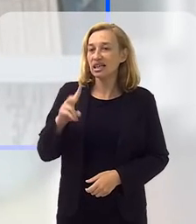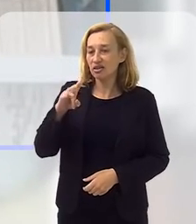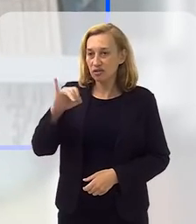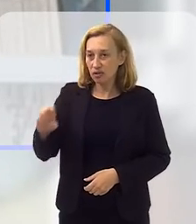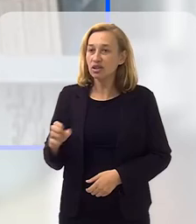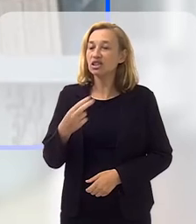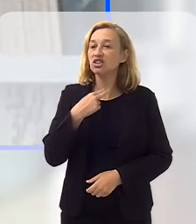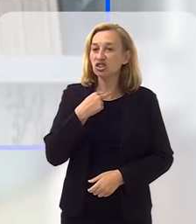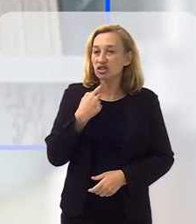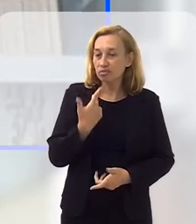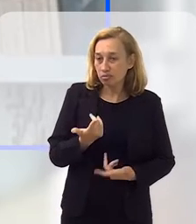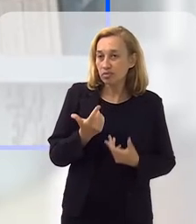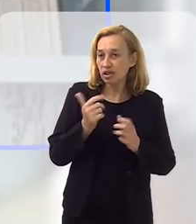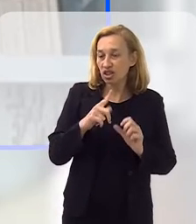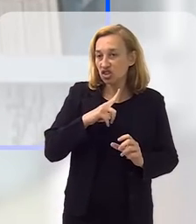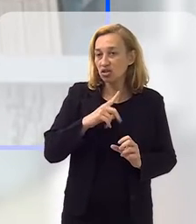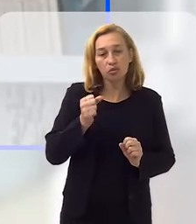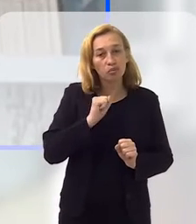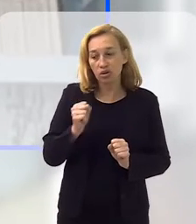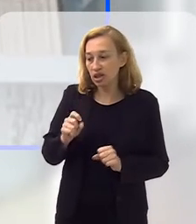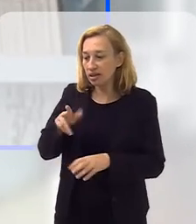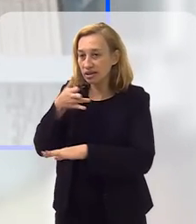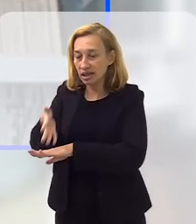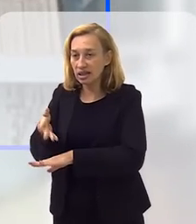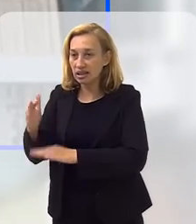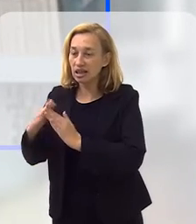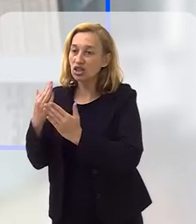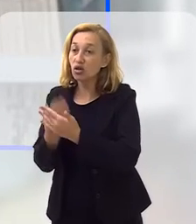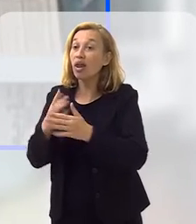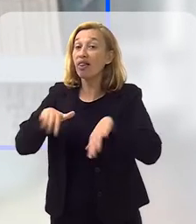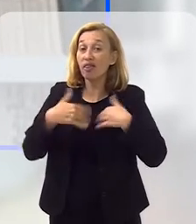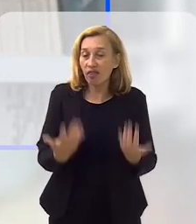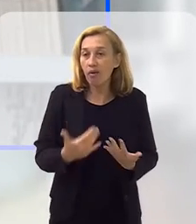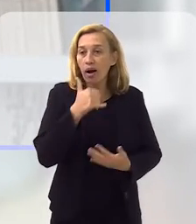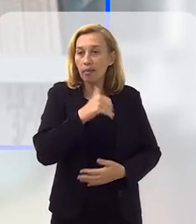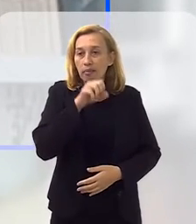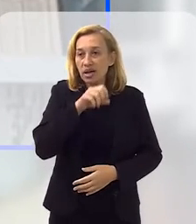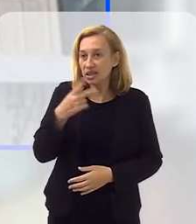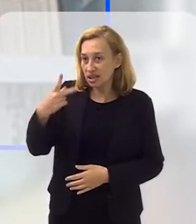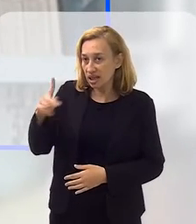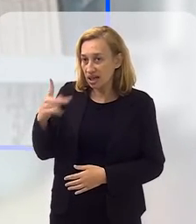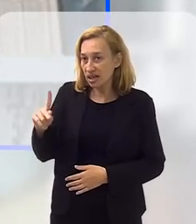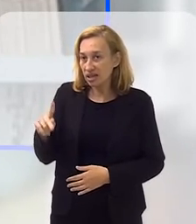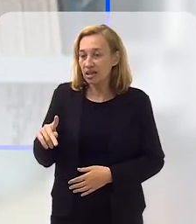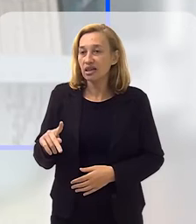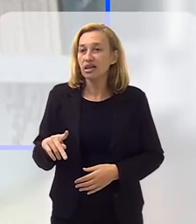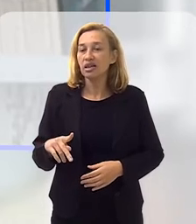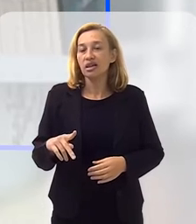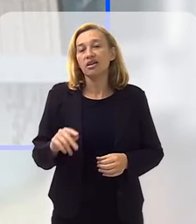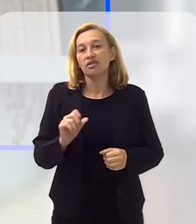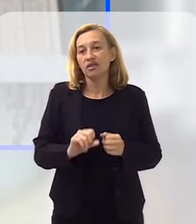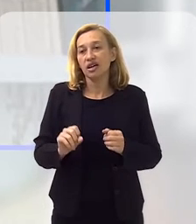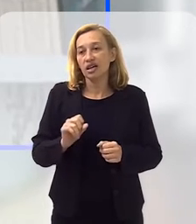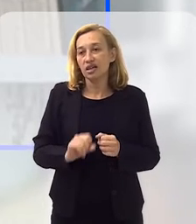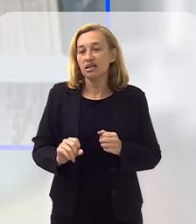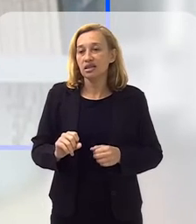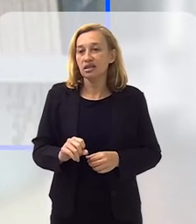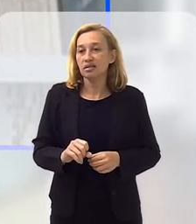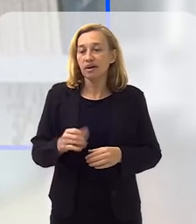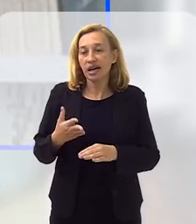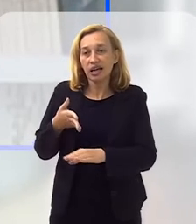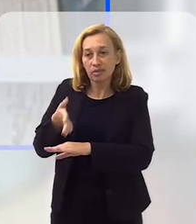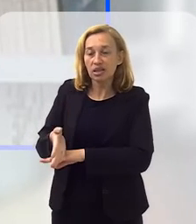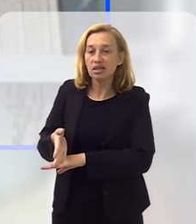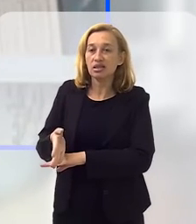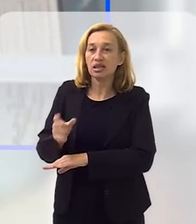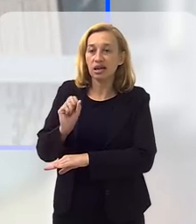que Dona Ivone tinha ainda não podia ser admitida na escola, então a mãe dela acabou fazendo essa manobra de bem para que ela